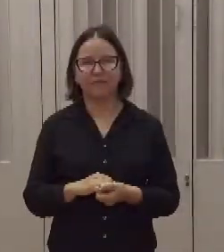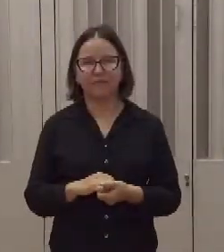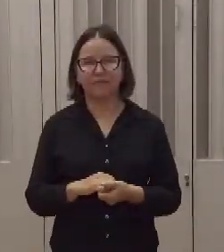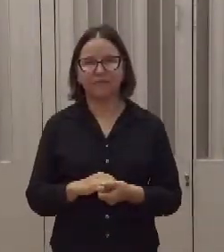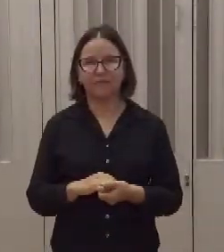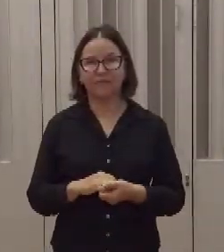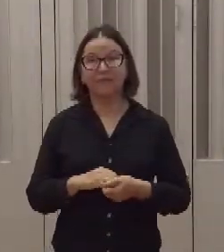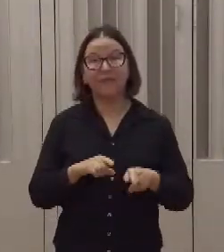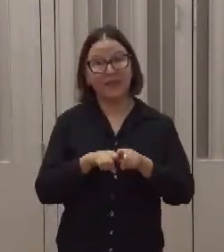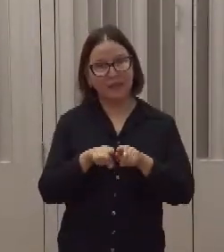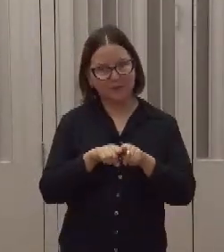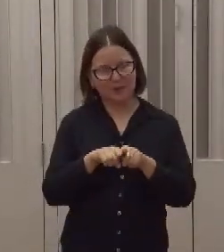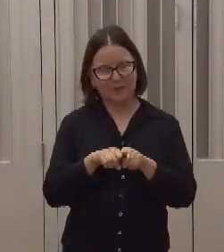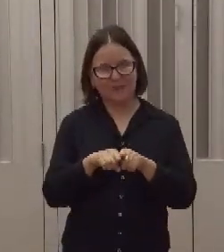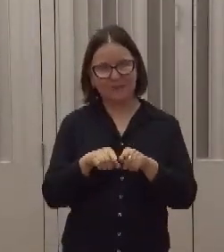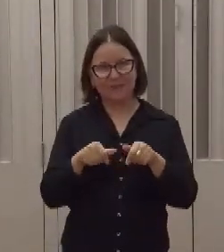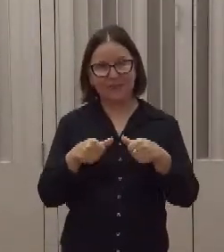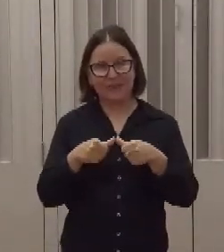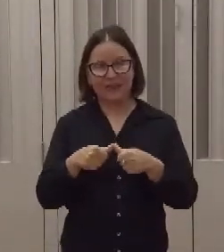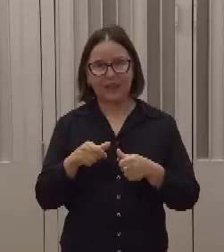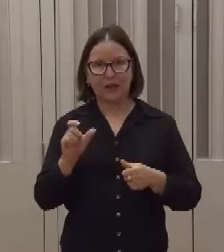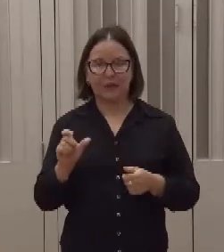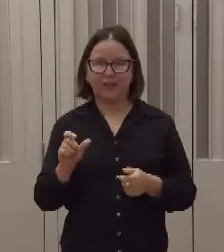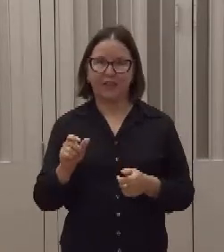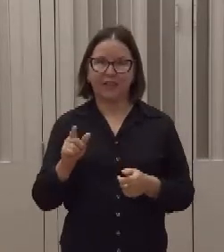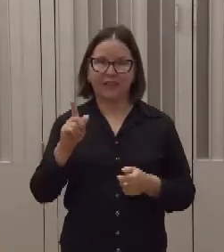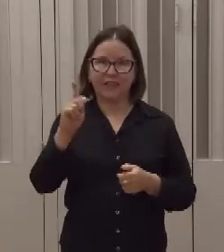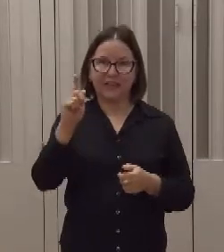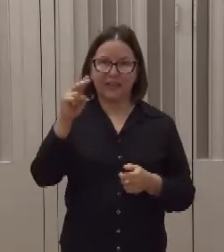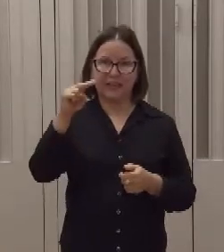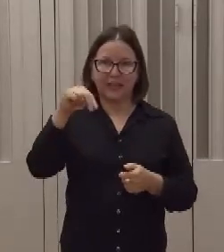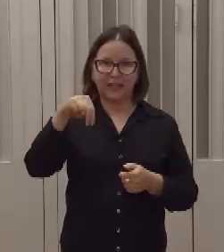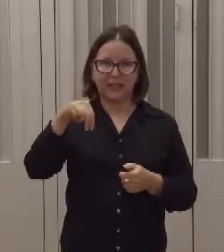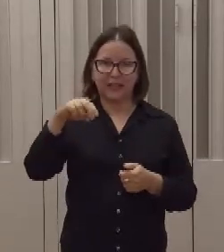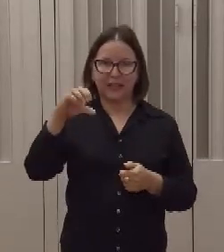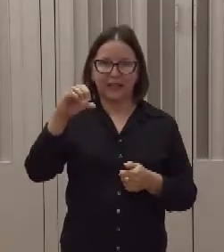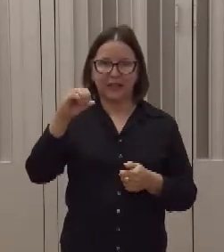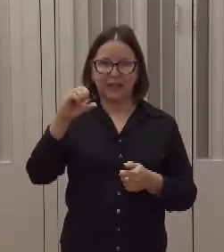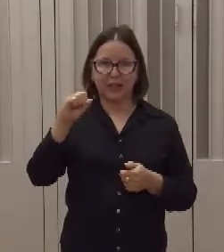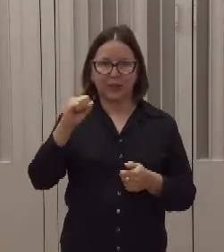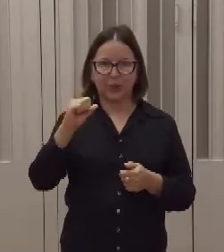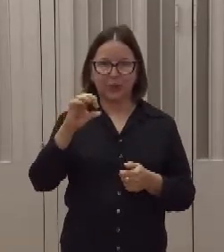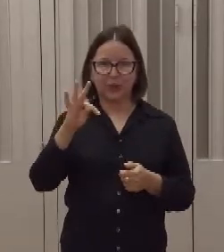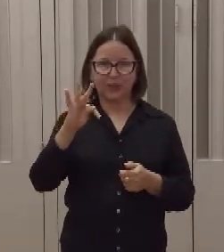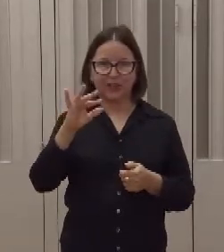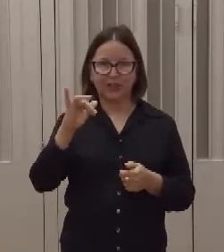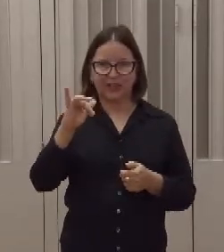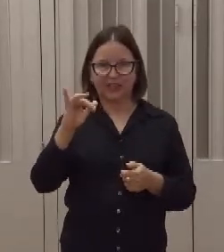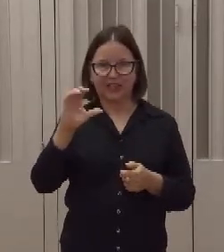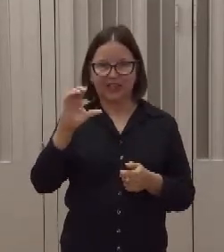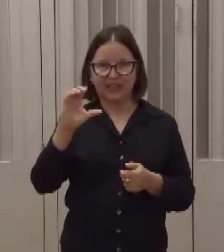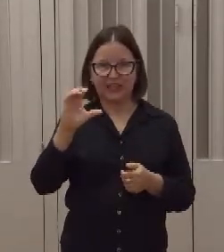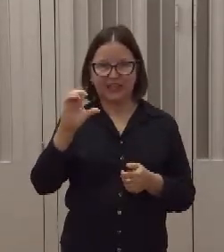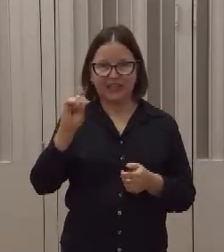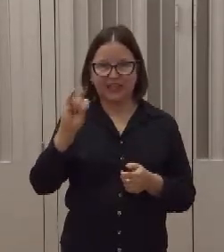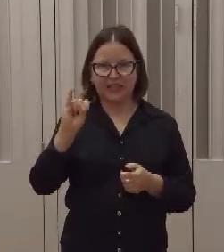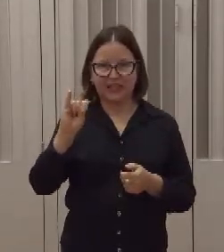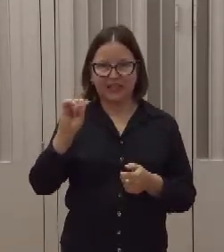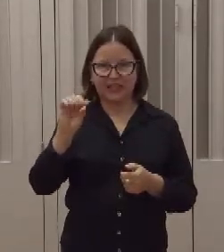Meus irmãos, essa palavra gnosticismo, apesar de não aparecer nas Escrituras, é um texto que